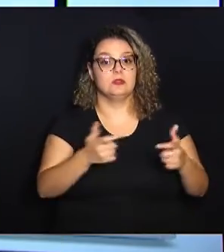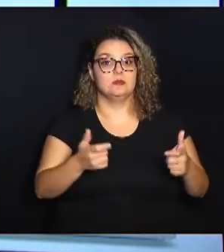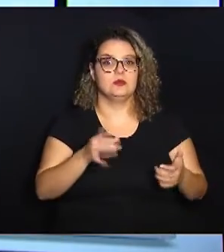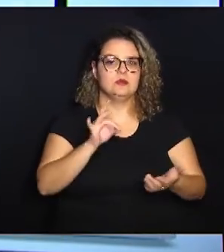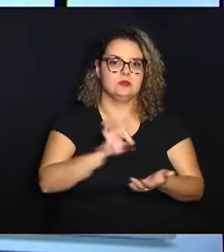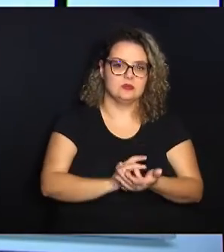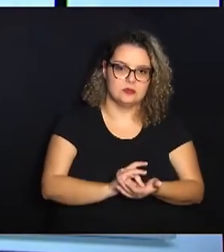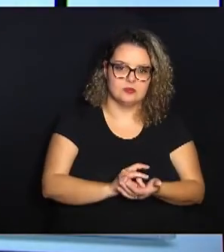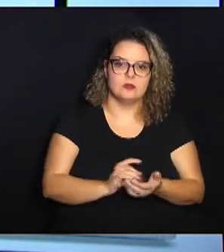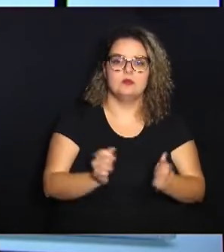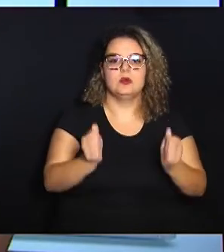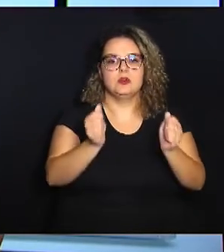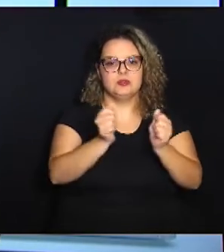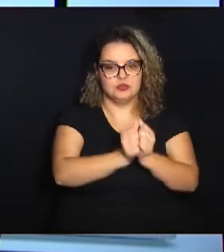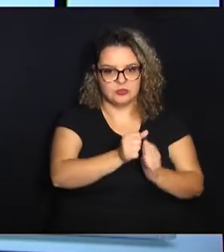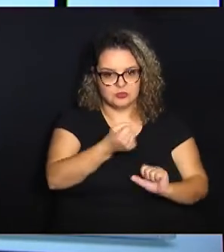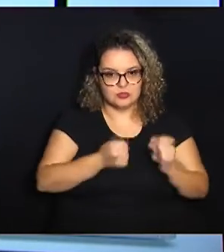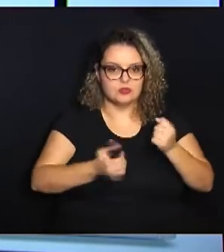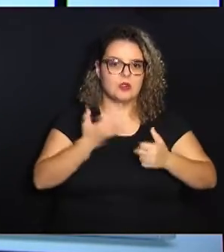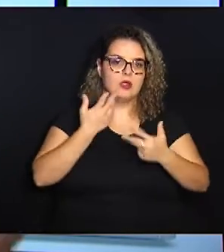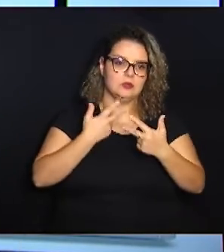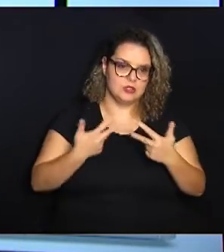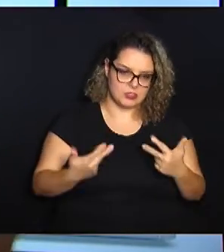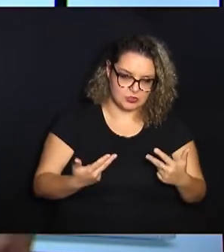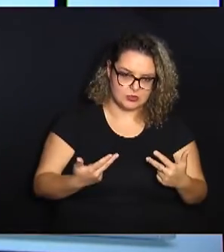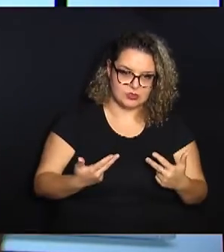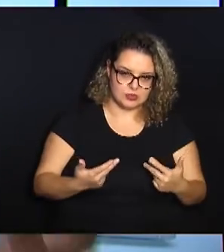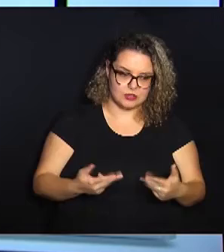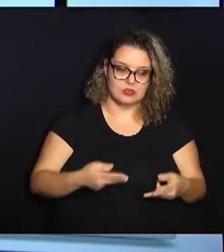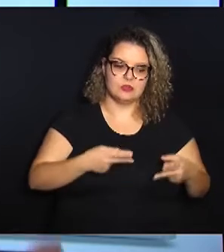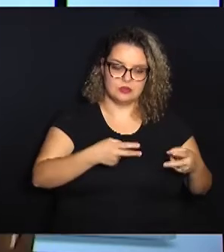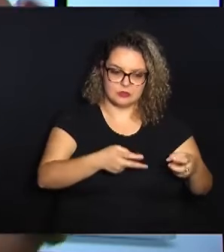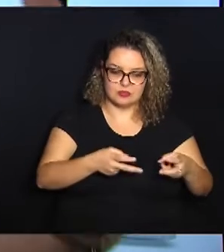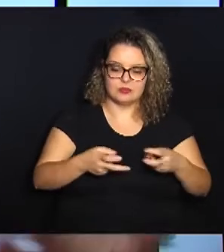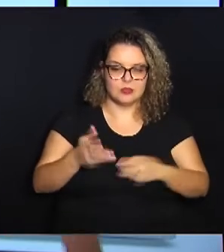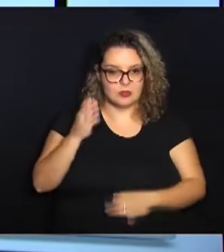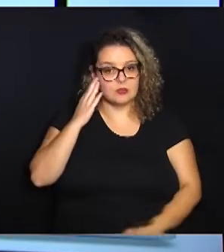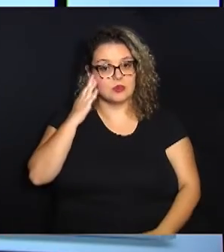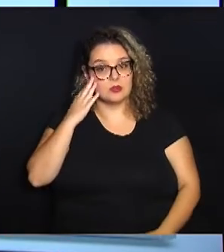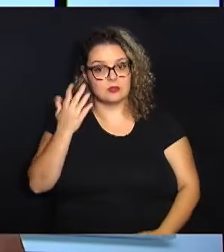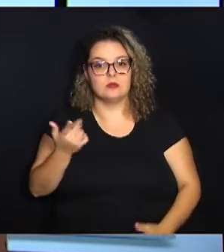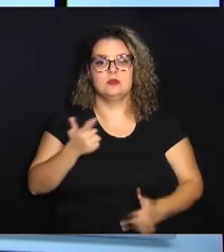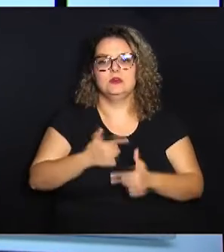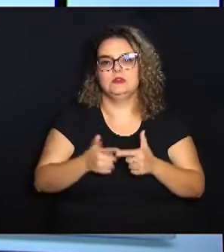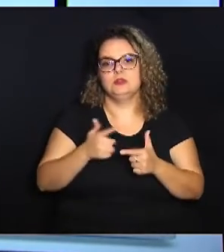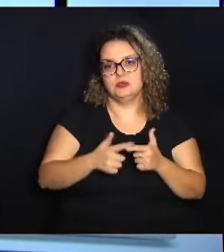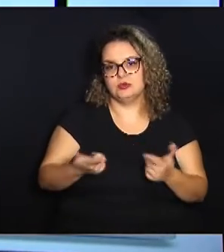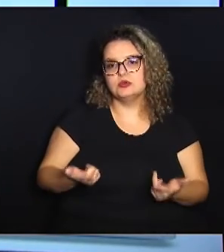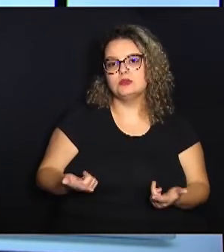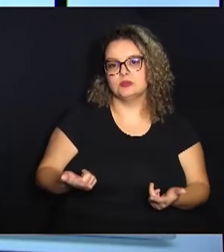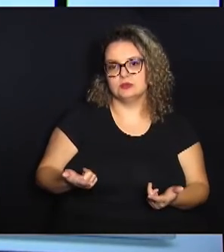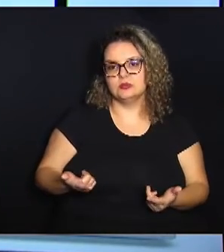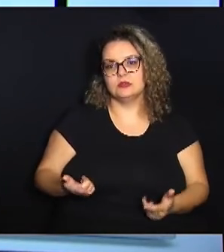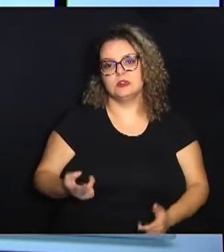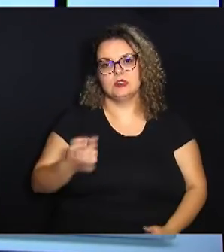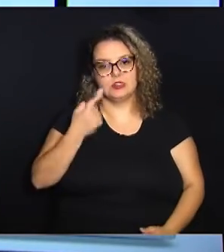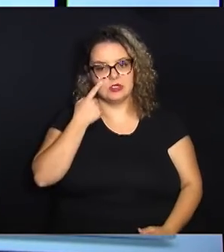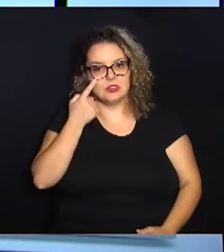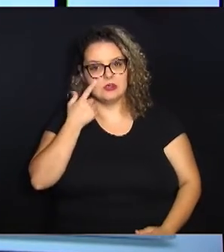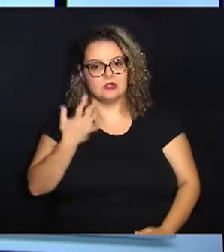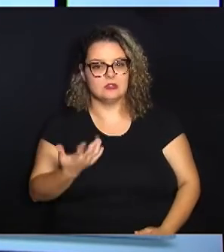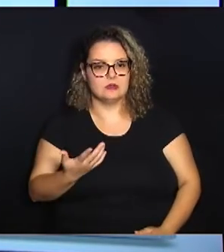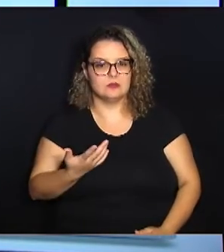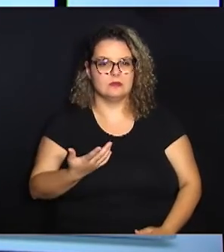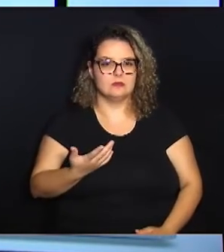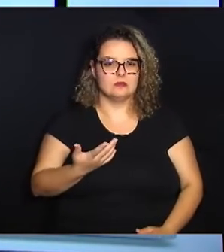Mas atuando junto à indústria de alimentos, é que a gente vai entendendo essas dores, os gargalos, e aí vimos que